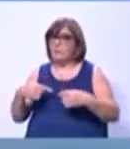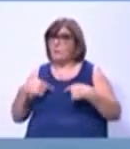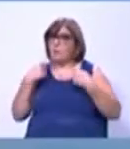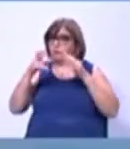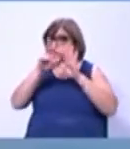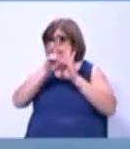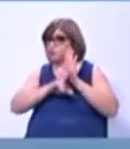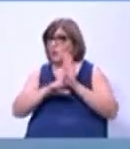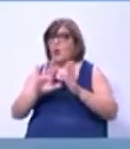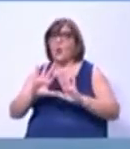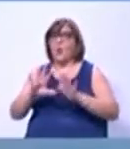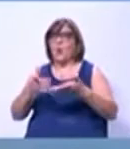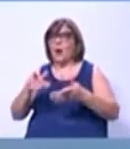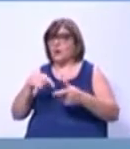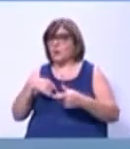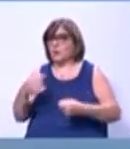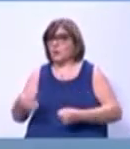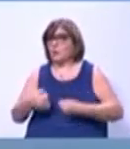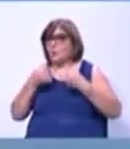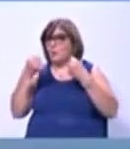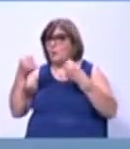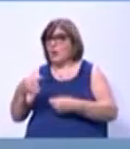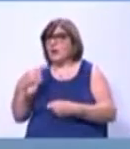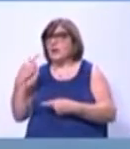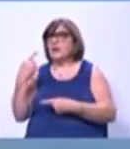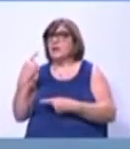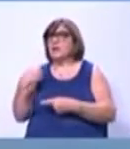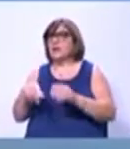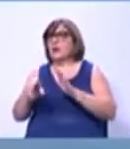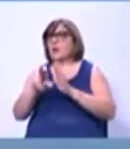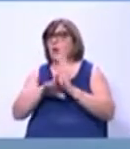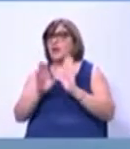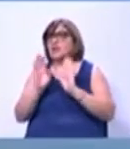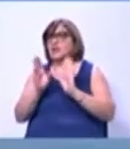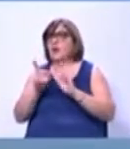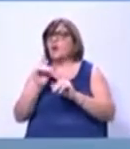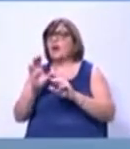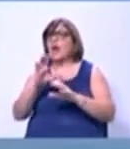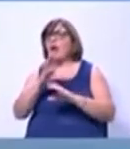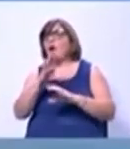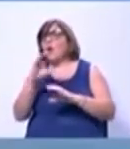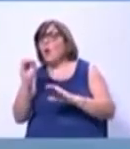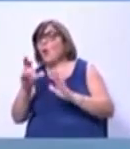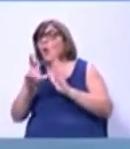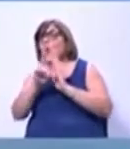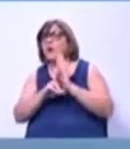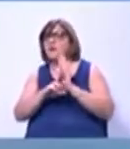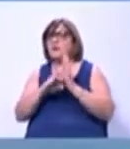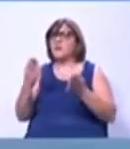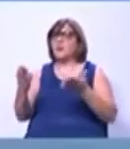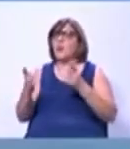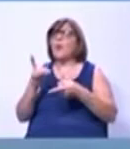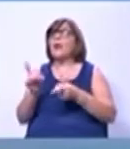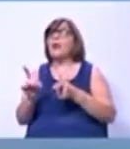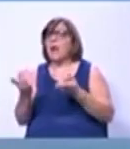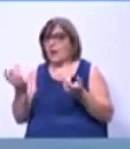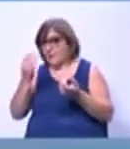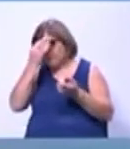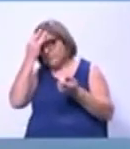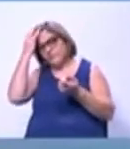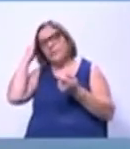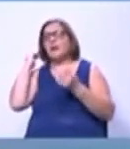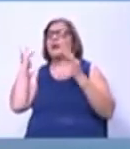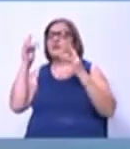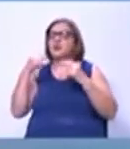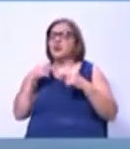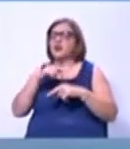autorregulação, depois de sermos capazes de nos ter corregulado. O que é isto da correlação que me dá uma coisa e a outra? Imagino, por